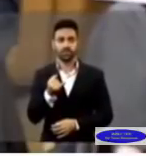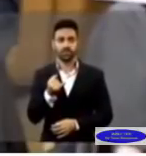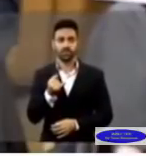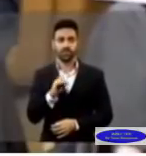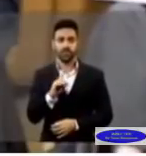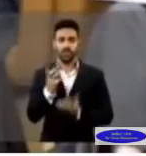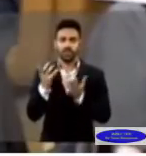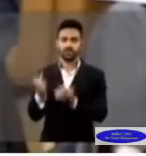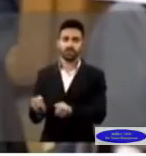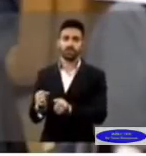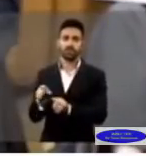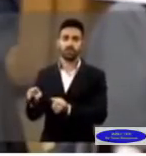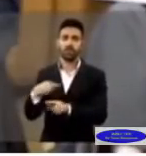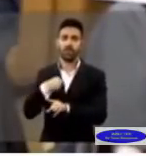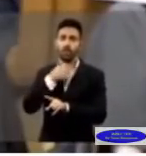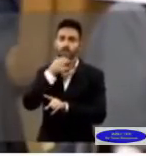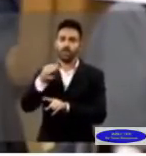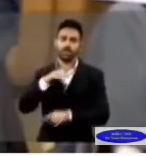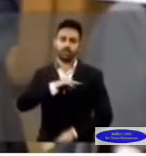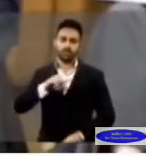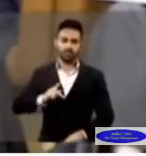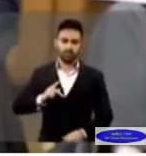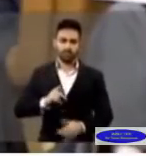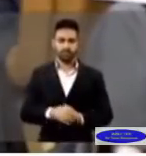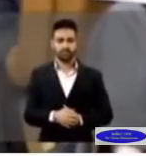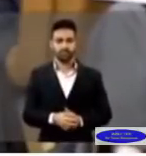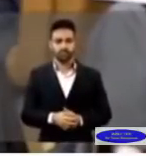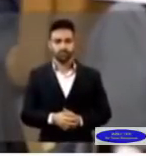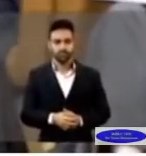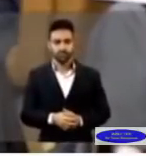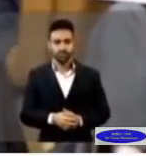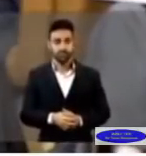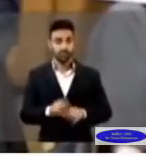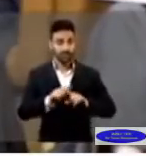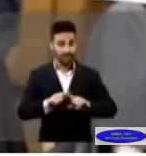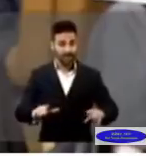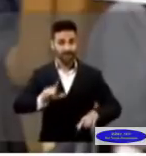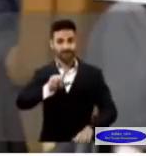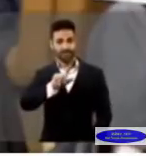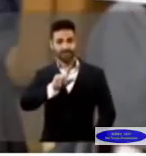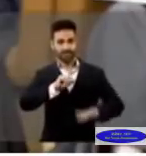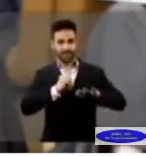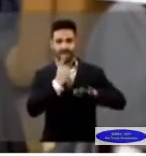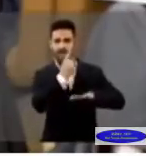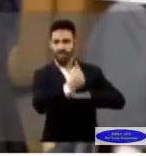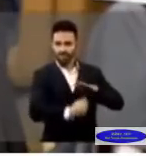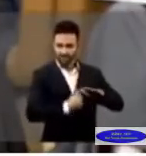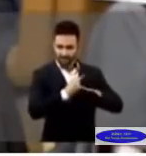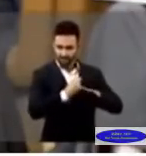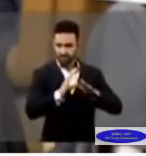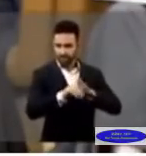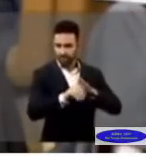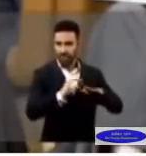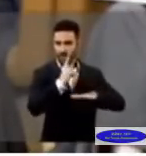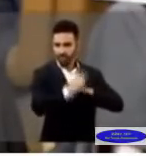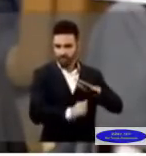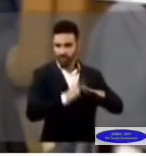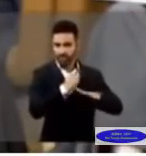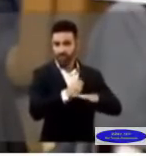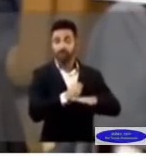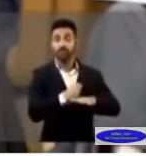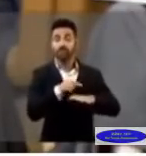anterior à Operação Lava Jato, de décadas do Supremo Tribunal Federal, estaria agora a colocar em risco, nesse